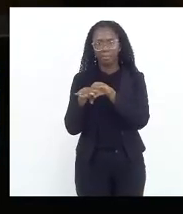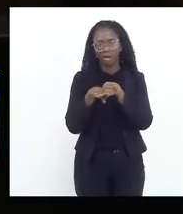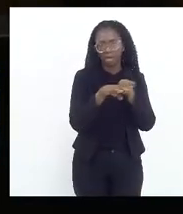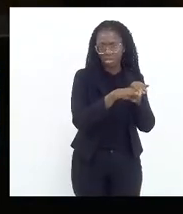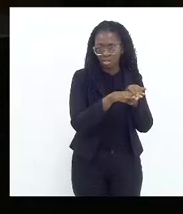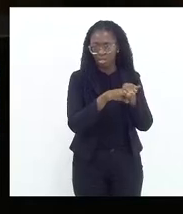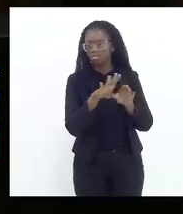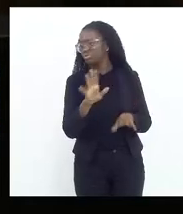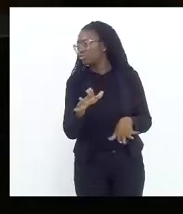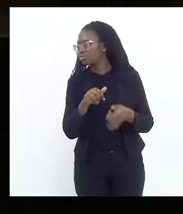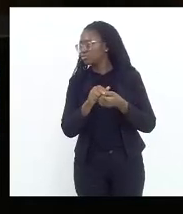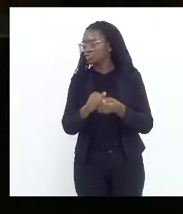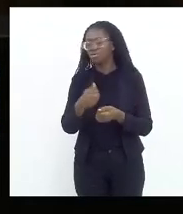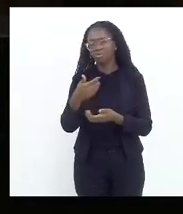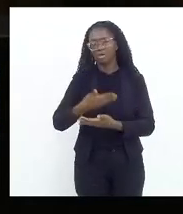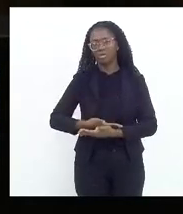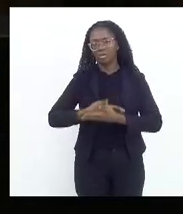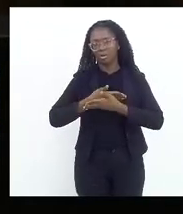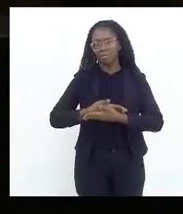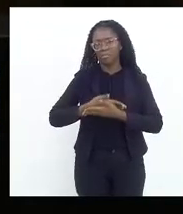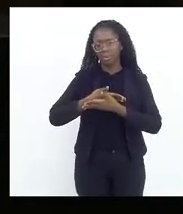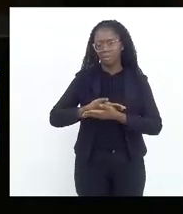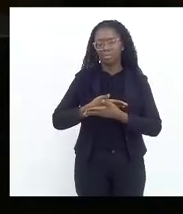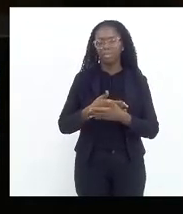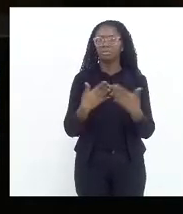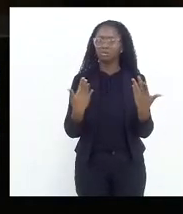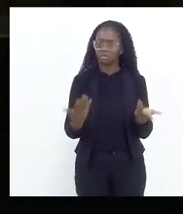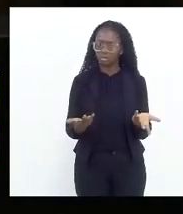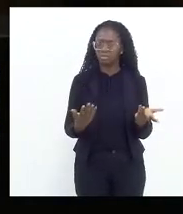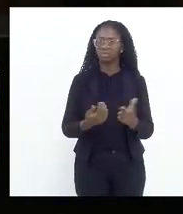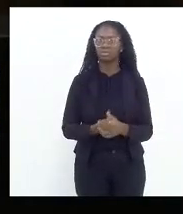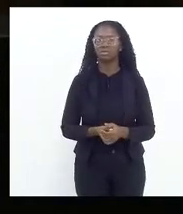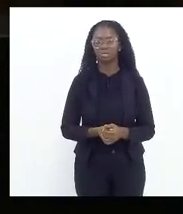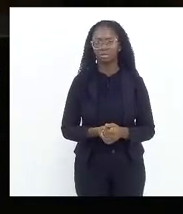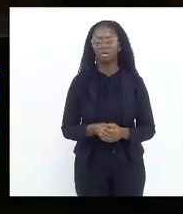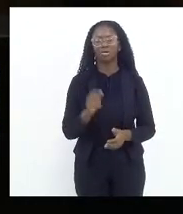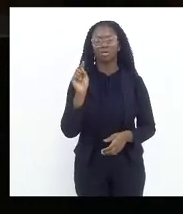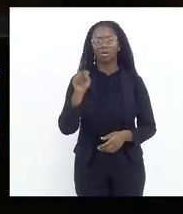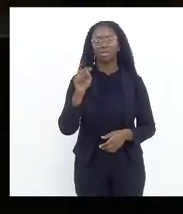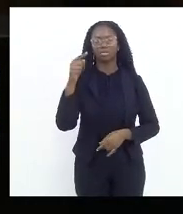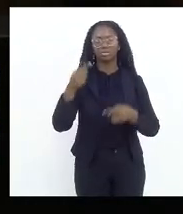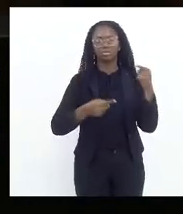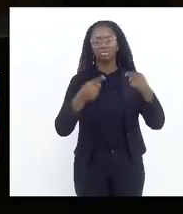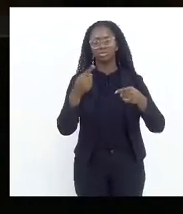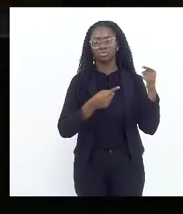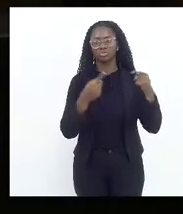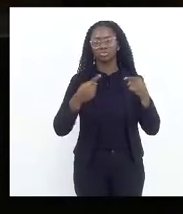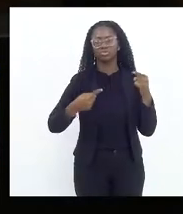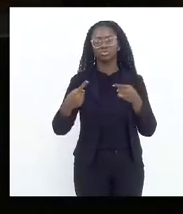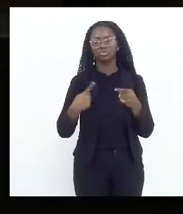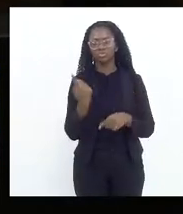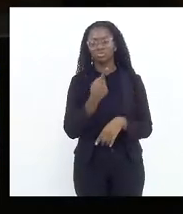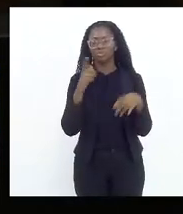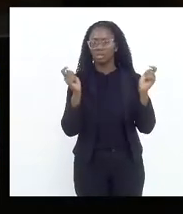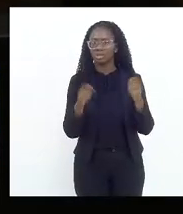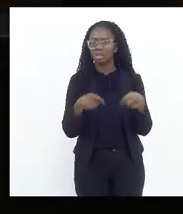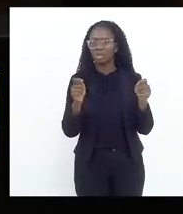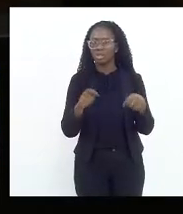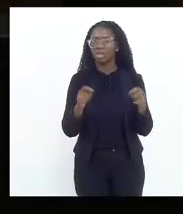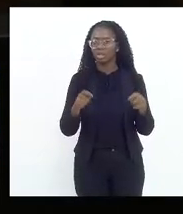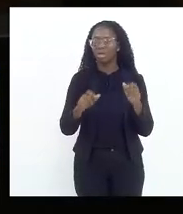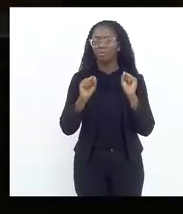com esses bebês recém-nascidos. Então, deixar aqui não só a discussão do quanto podemos e